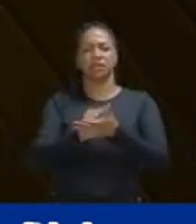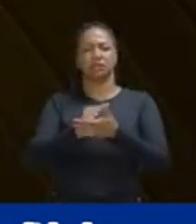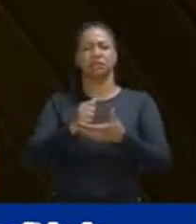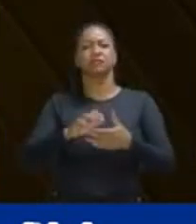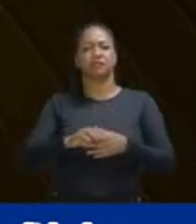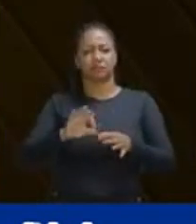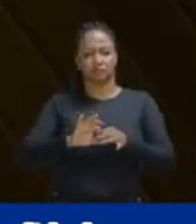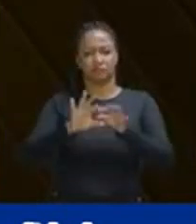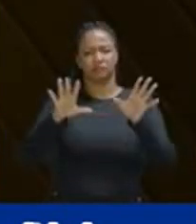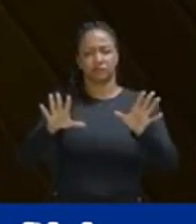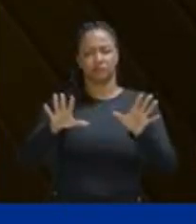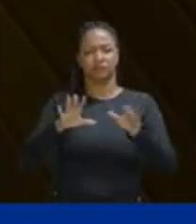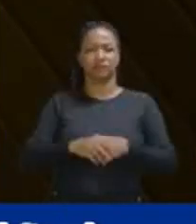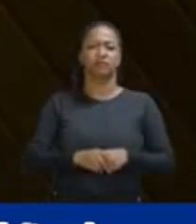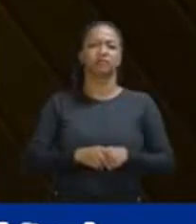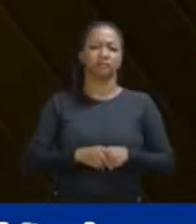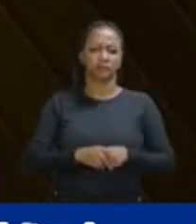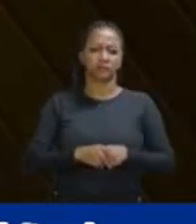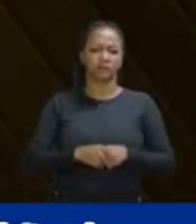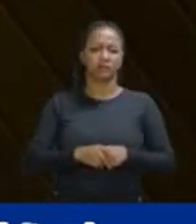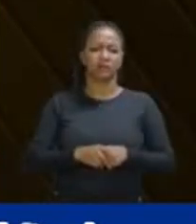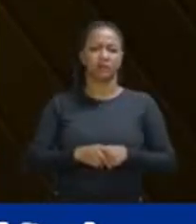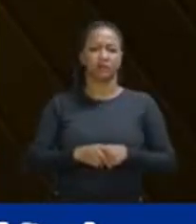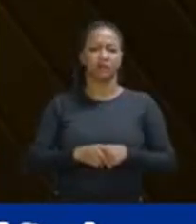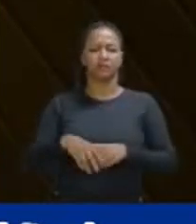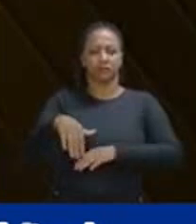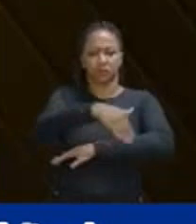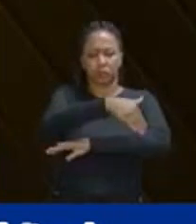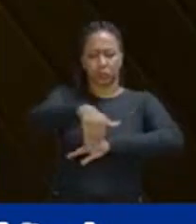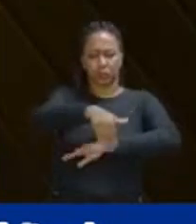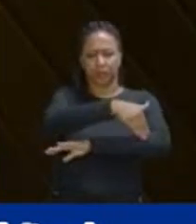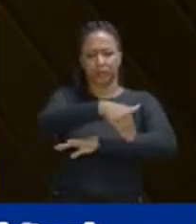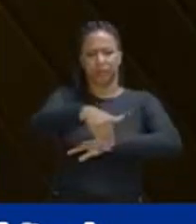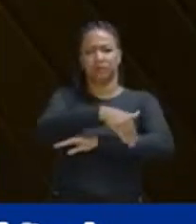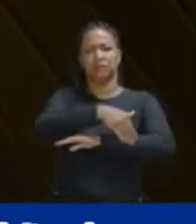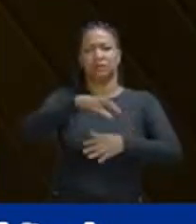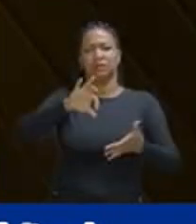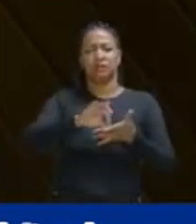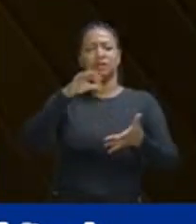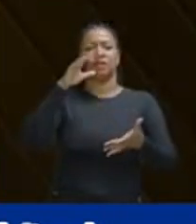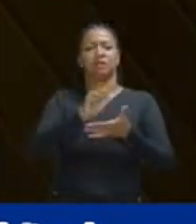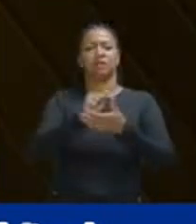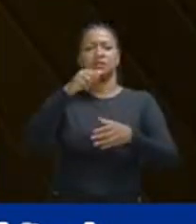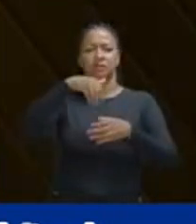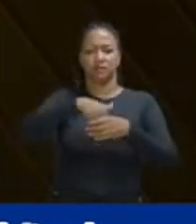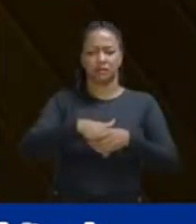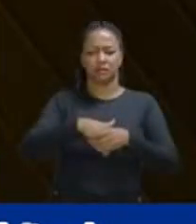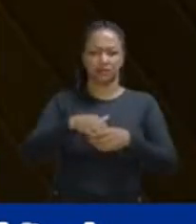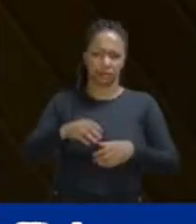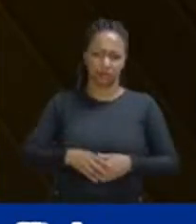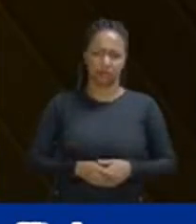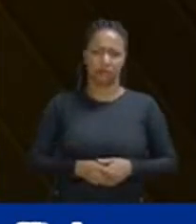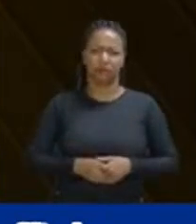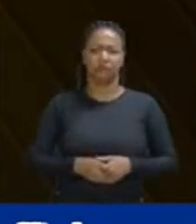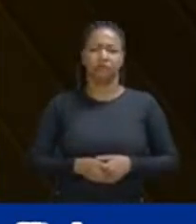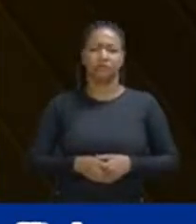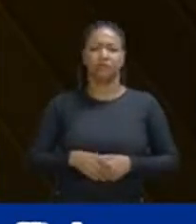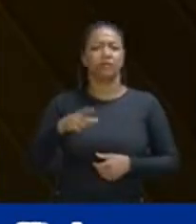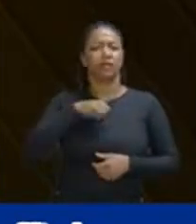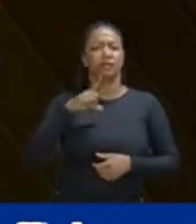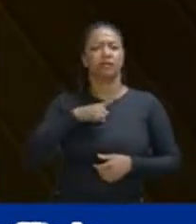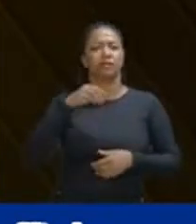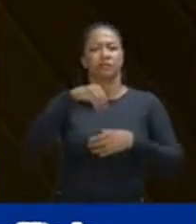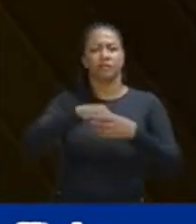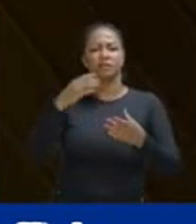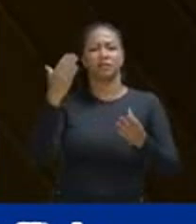que disponível a funcionalidade, ou por via postal, no endereço constante do cadastro eleitoral. Segundo consta dos